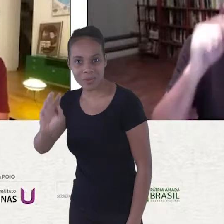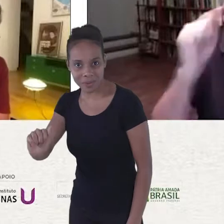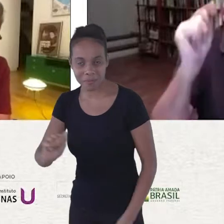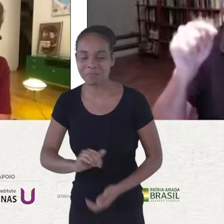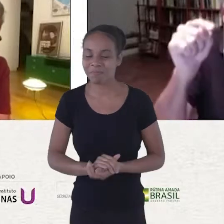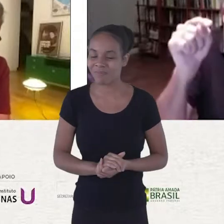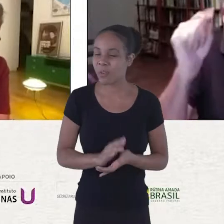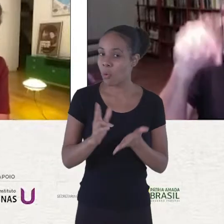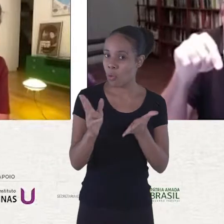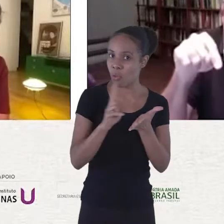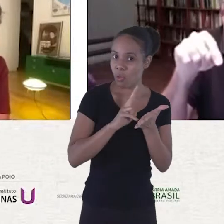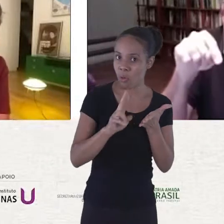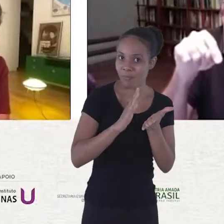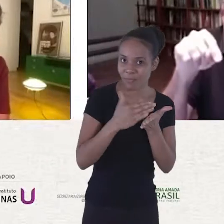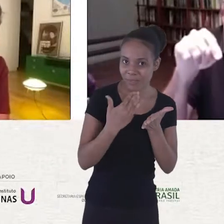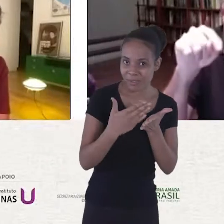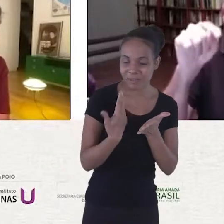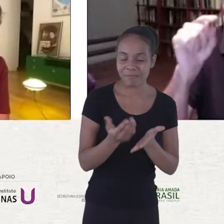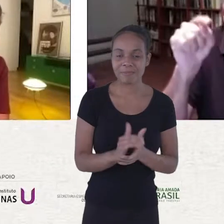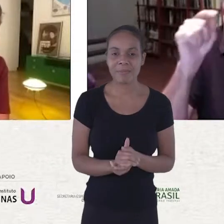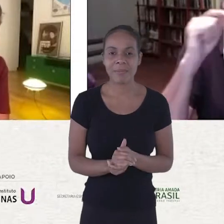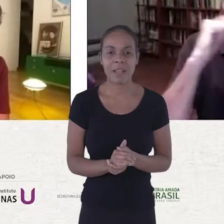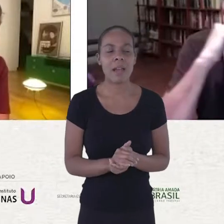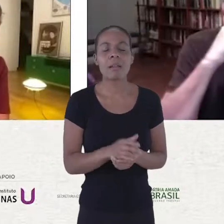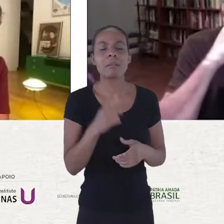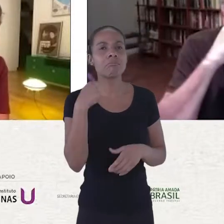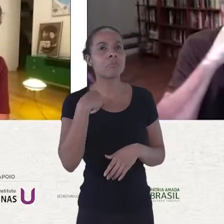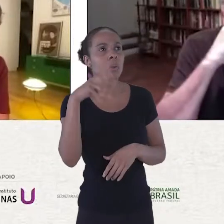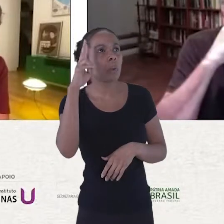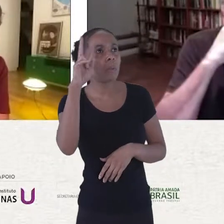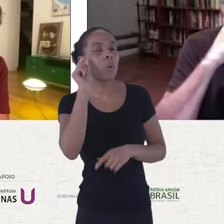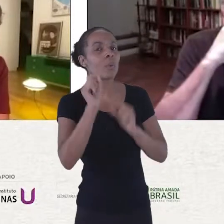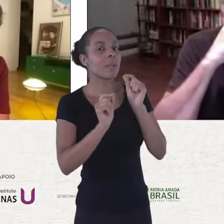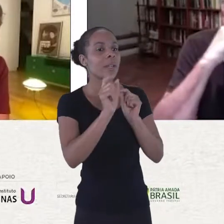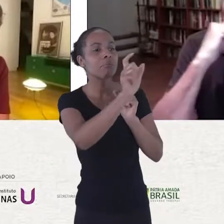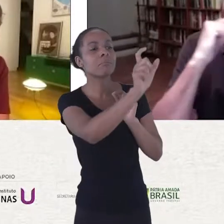que menos importa no livro é a história.